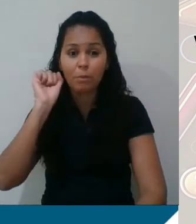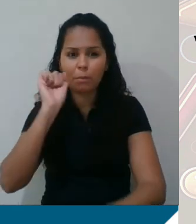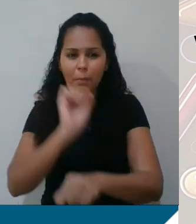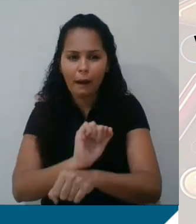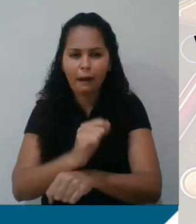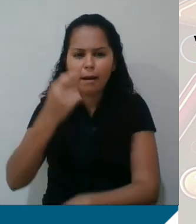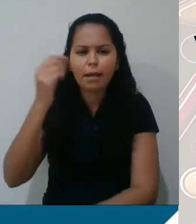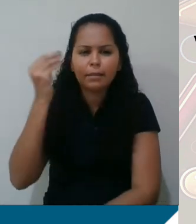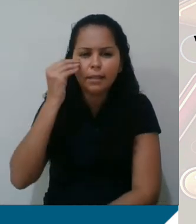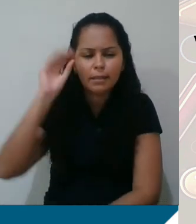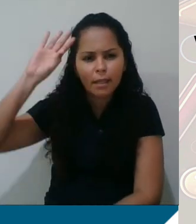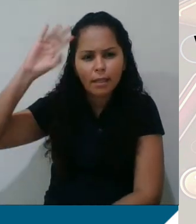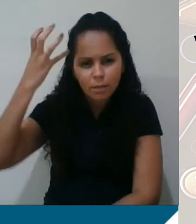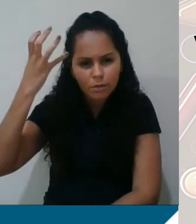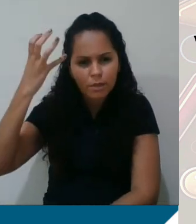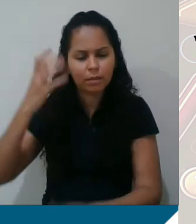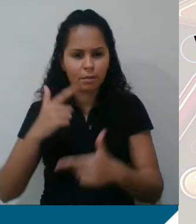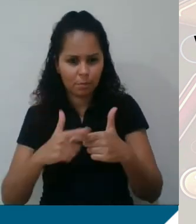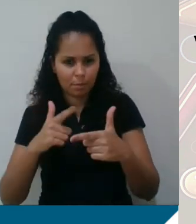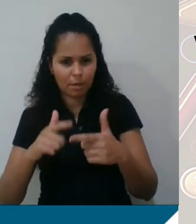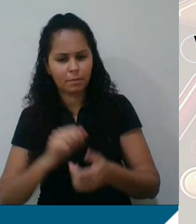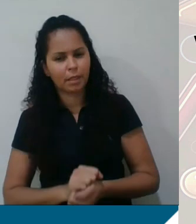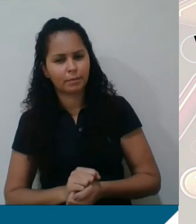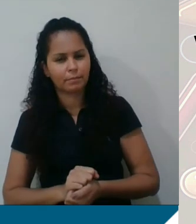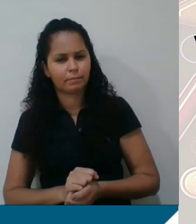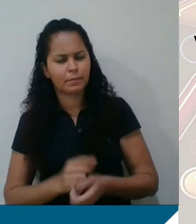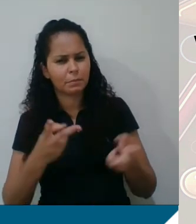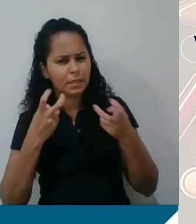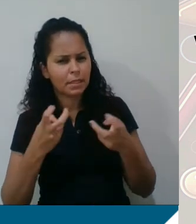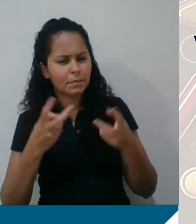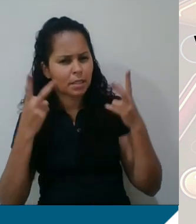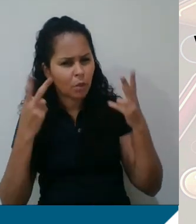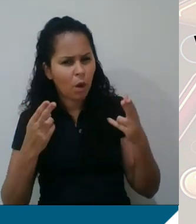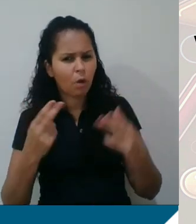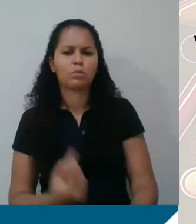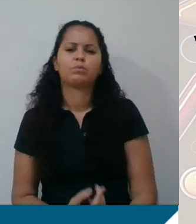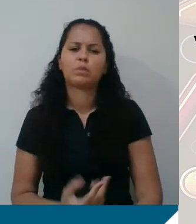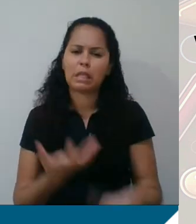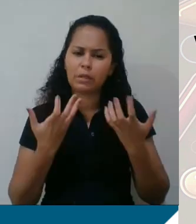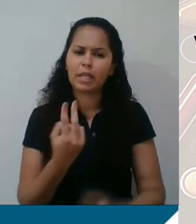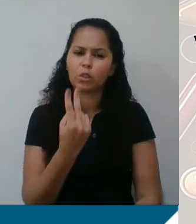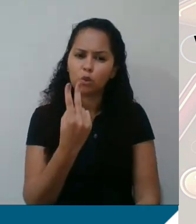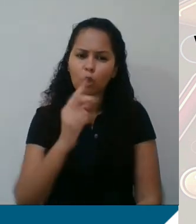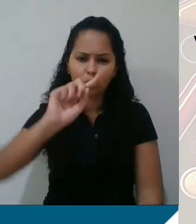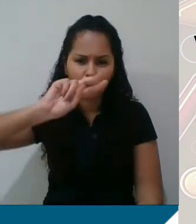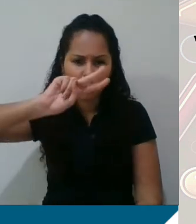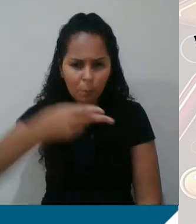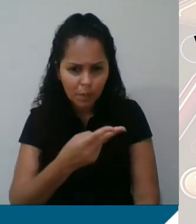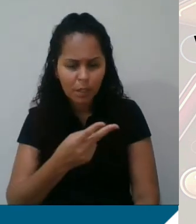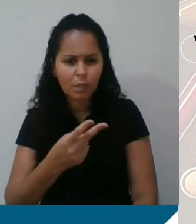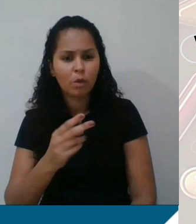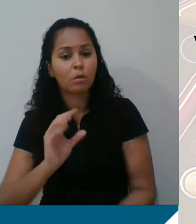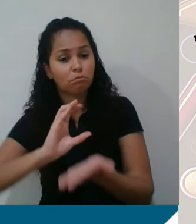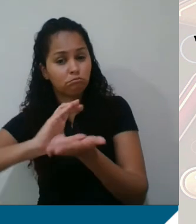essas substituições mentalmente. Veja se elas não ficaram assim. O valor total, ou seja, eu quero obter 2.000 a